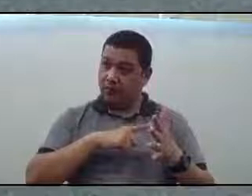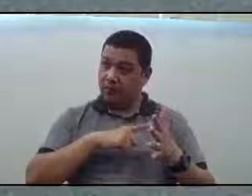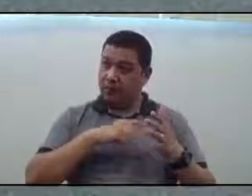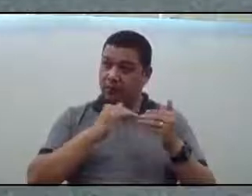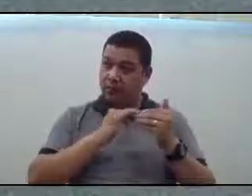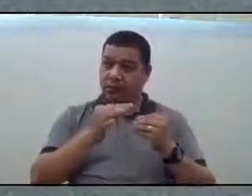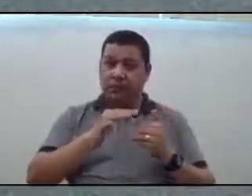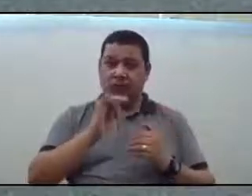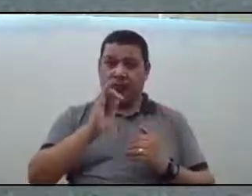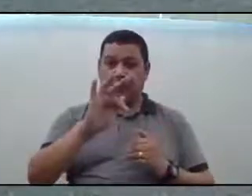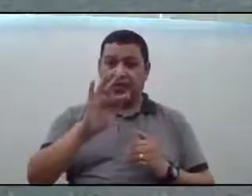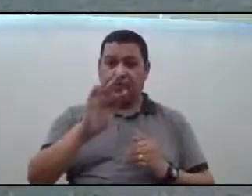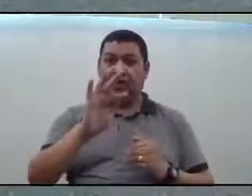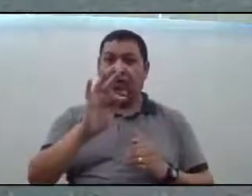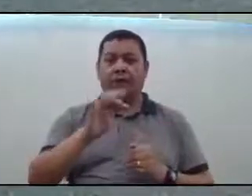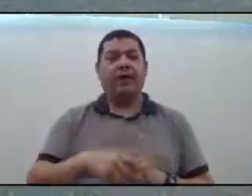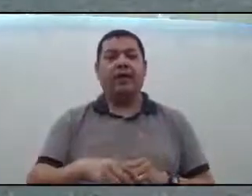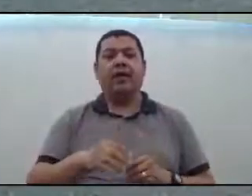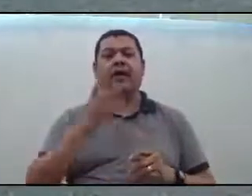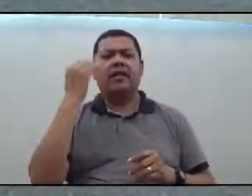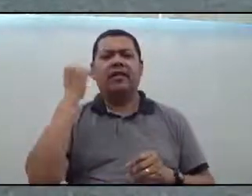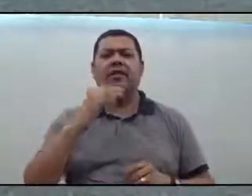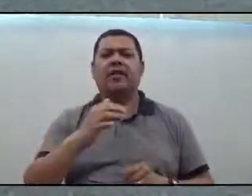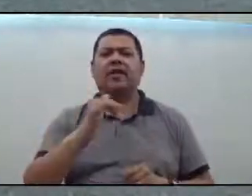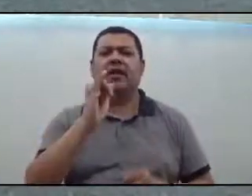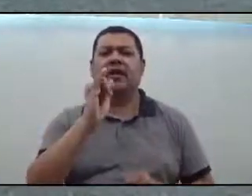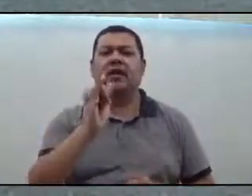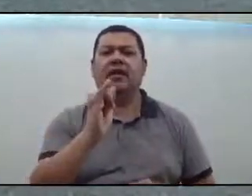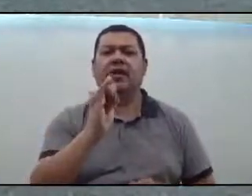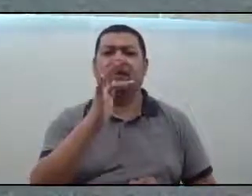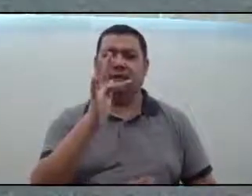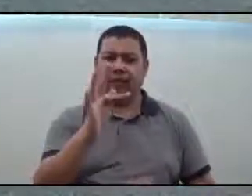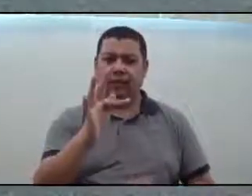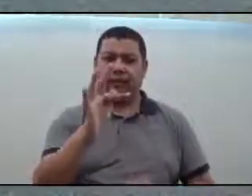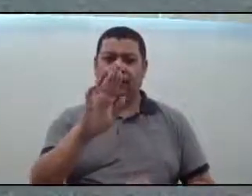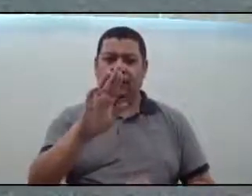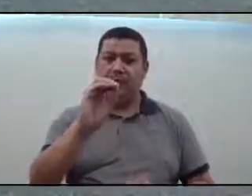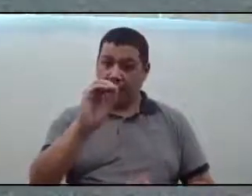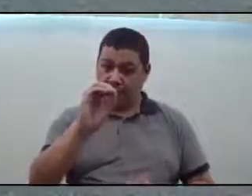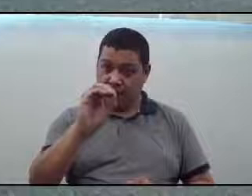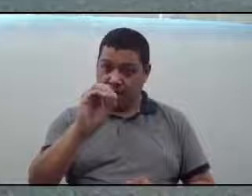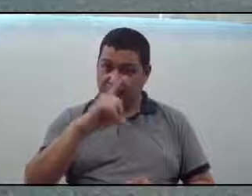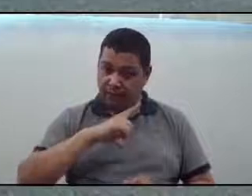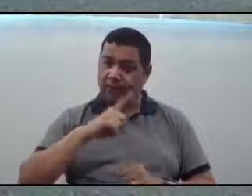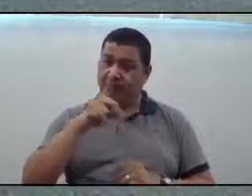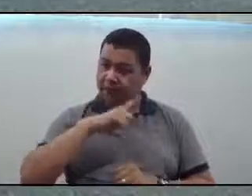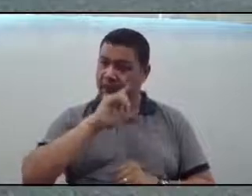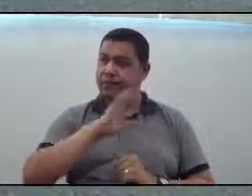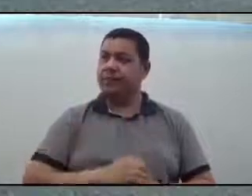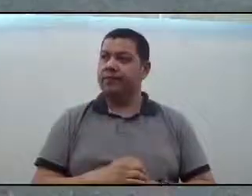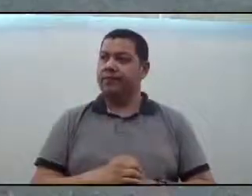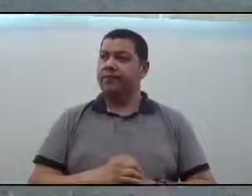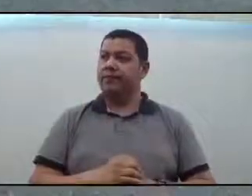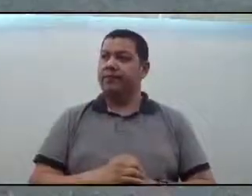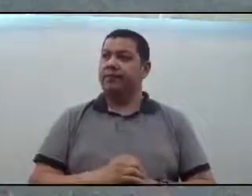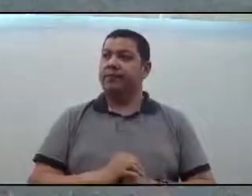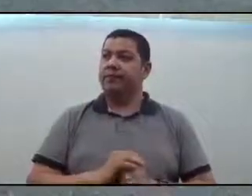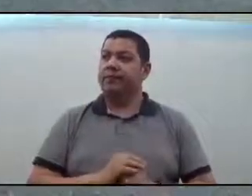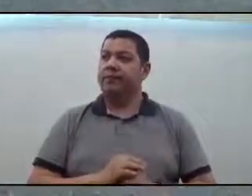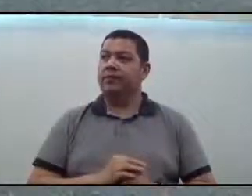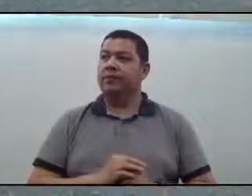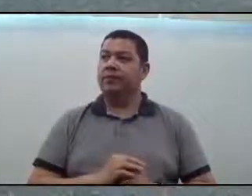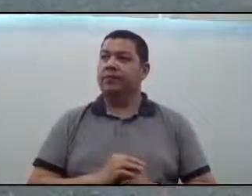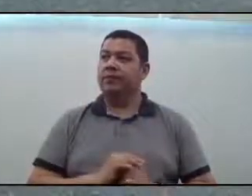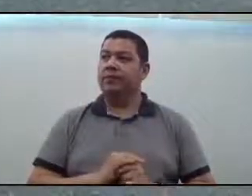IFE, em frente ao Instituto Federal, vai começar a retirar esse rejeito da rodovia 364 e, possivelmente, se